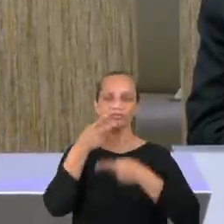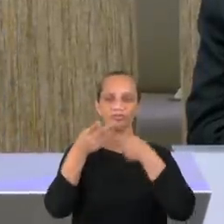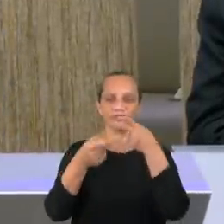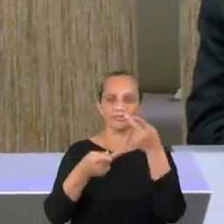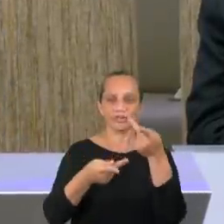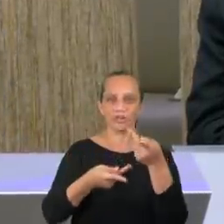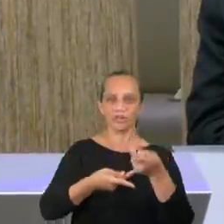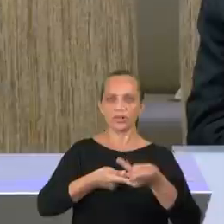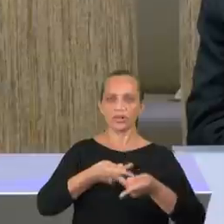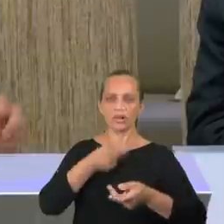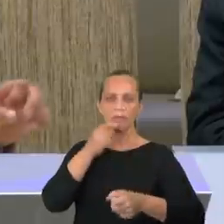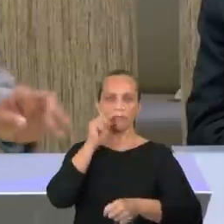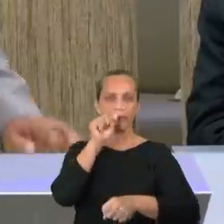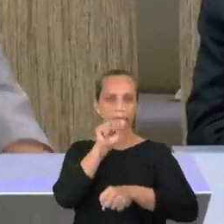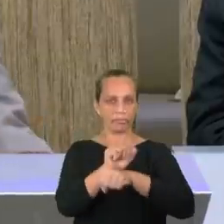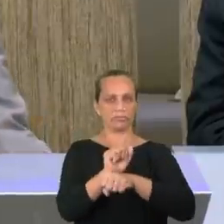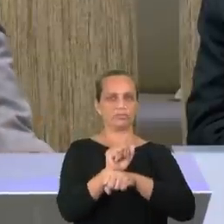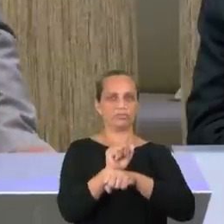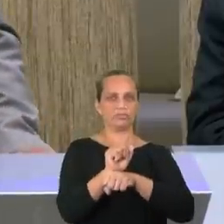basta.